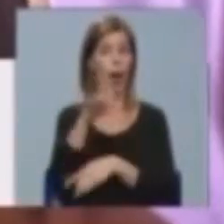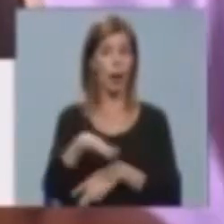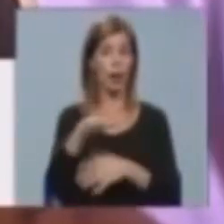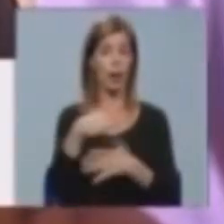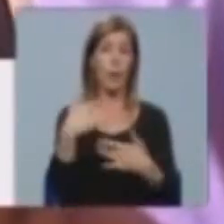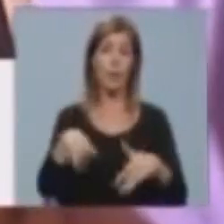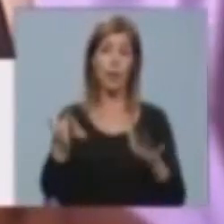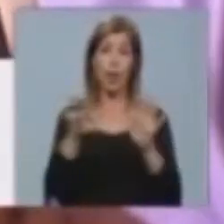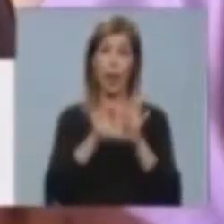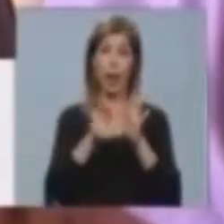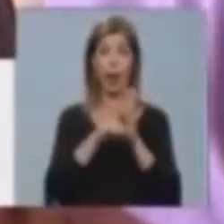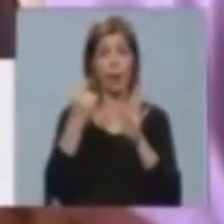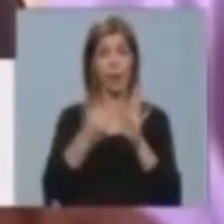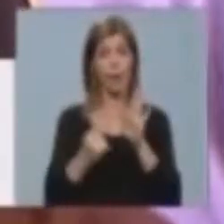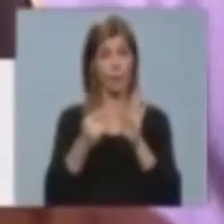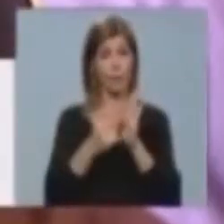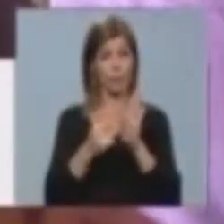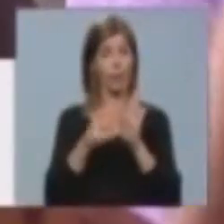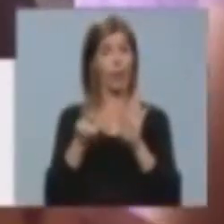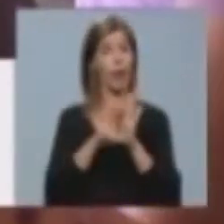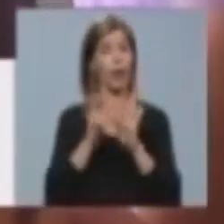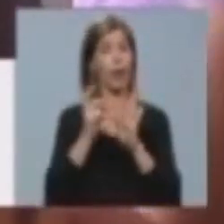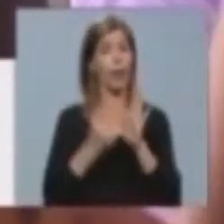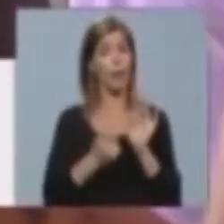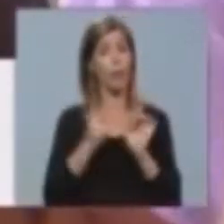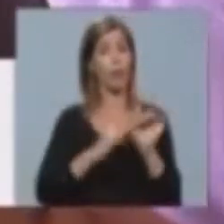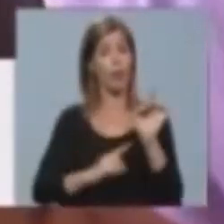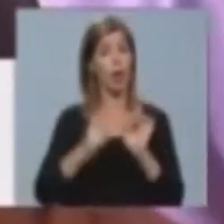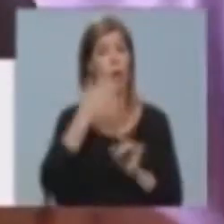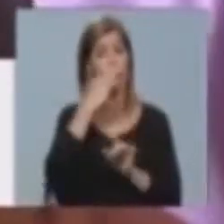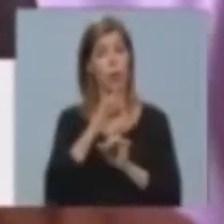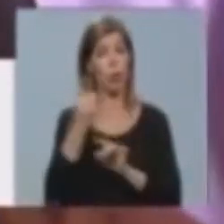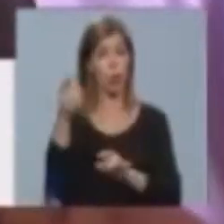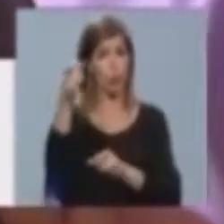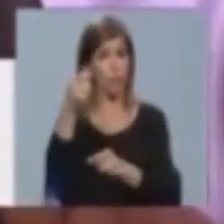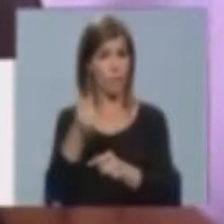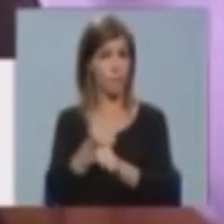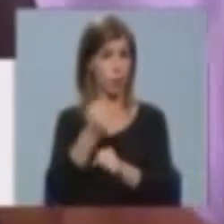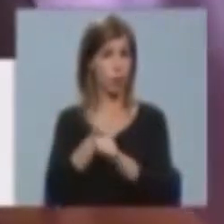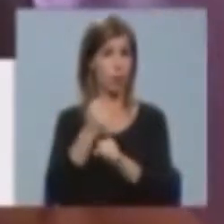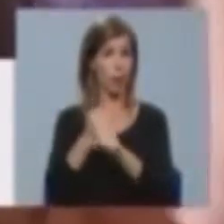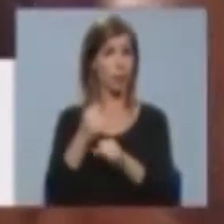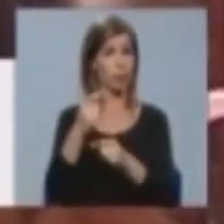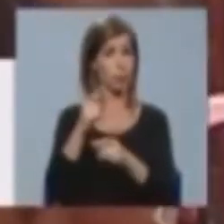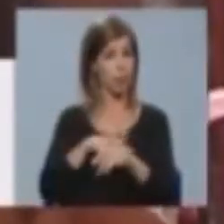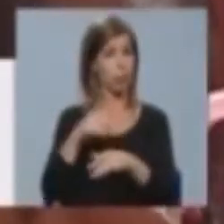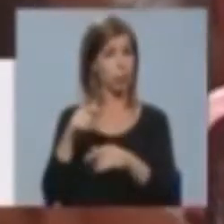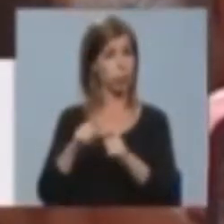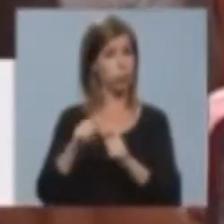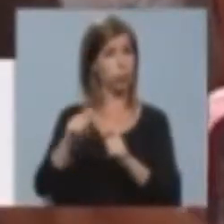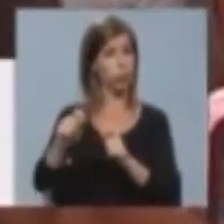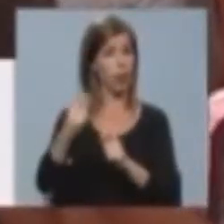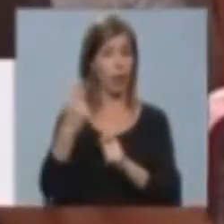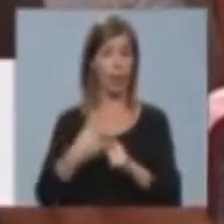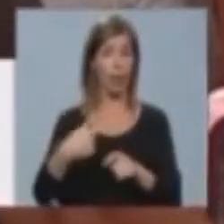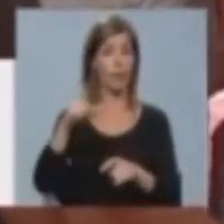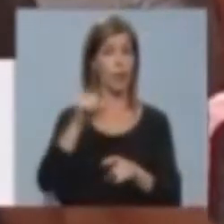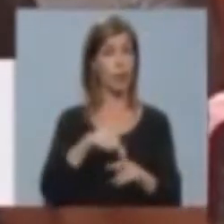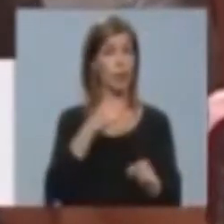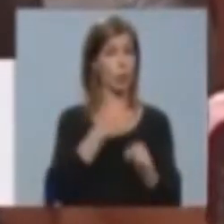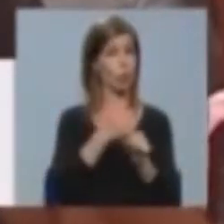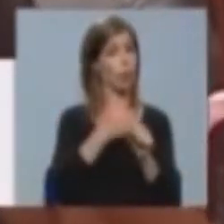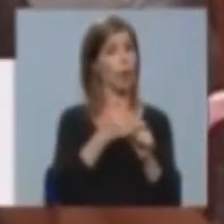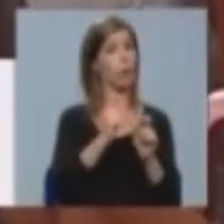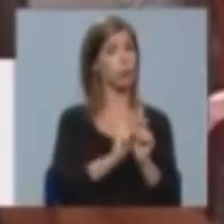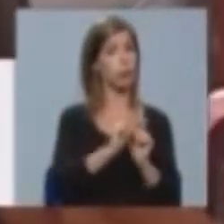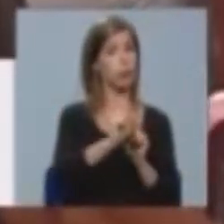ser esta, a de que a uma função permanente deve corresponder um trabalho também ele permanente